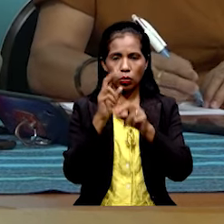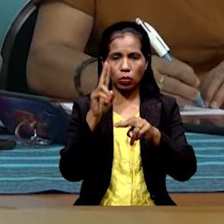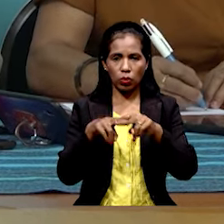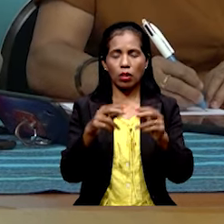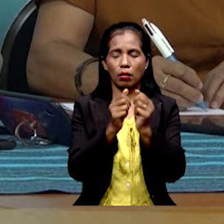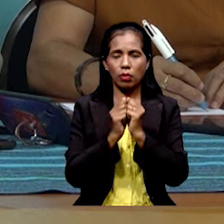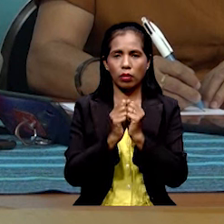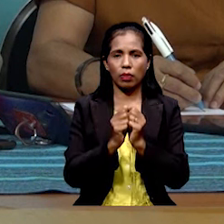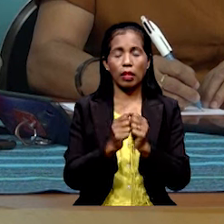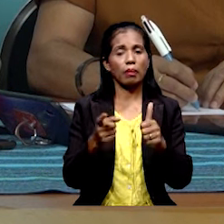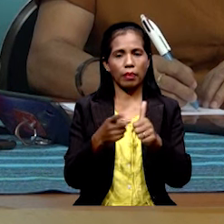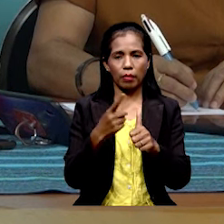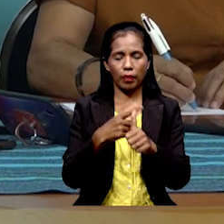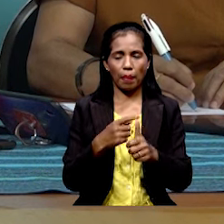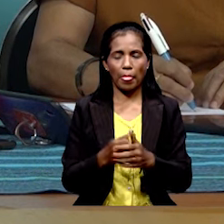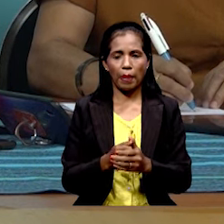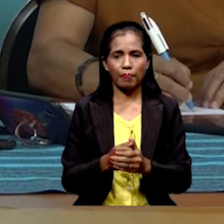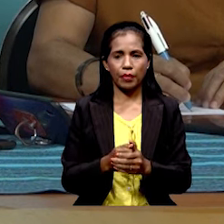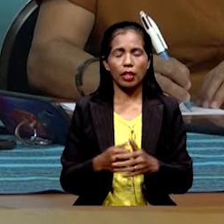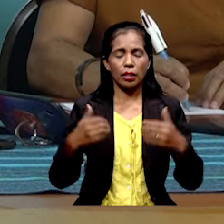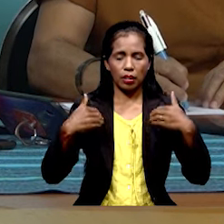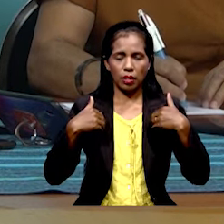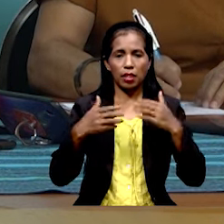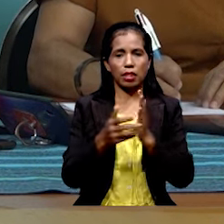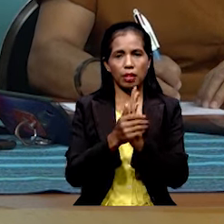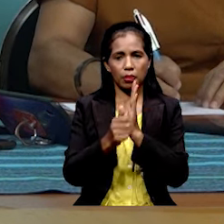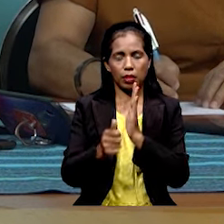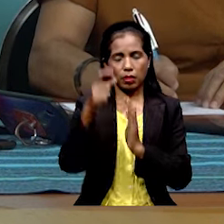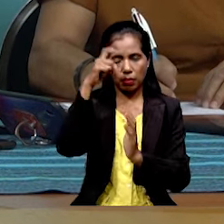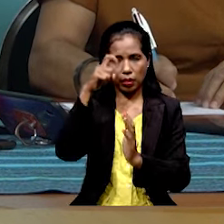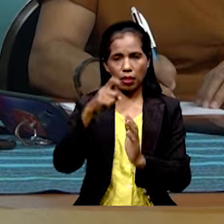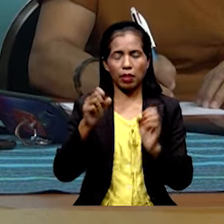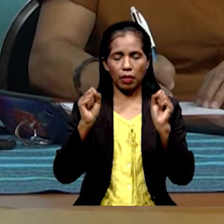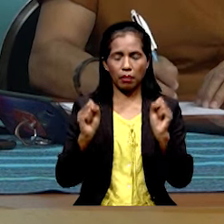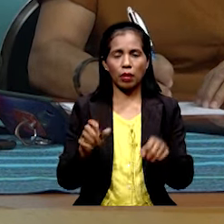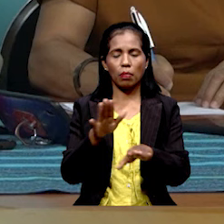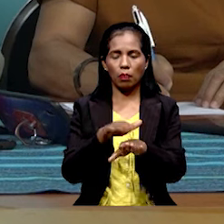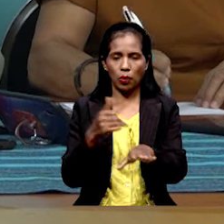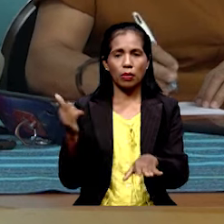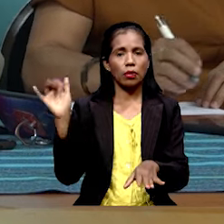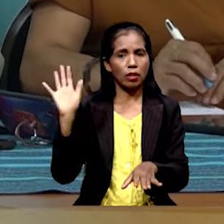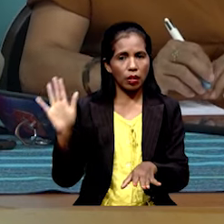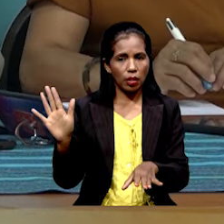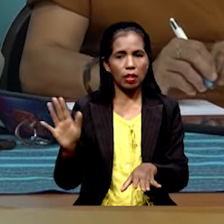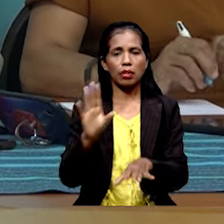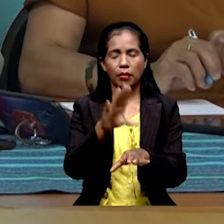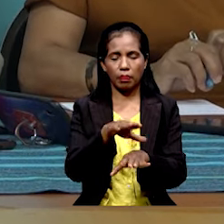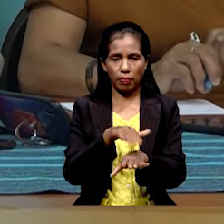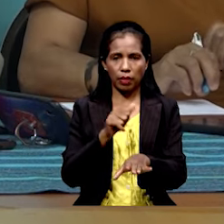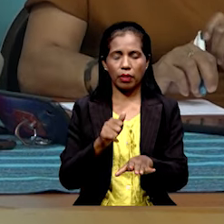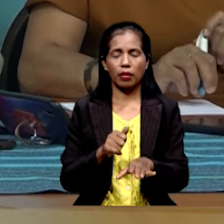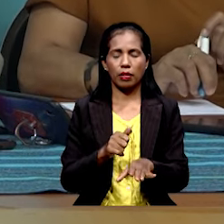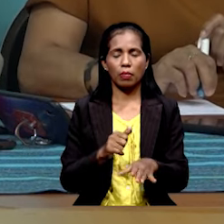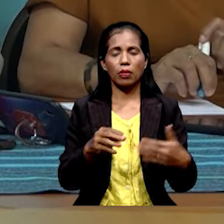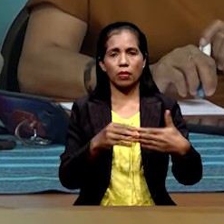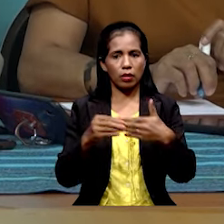né, primeiro. Eu tenho que capacitar, e me vê que louro e por ver, bolo, lire,